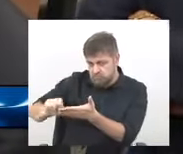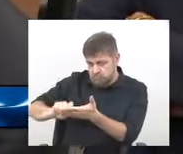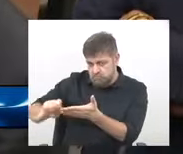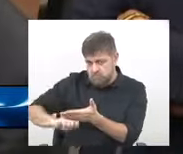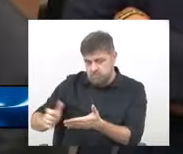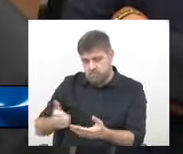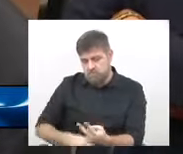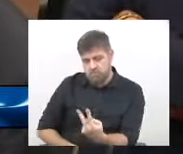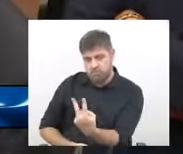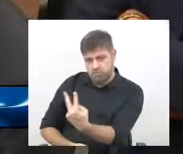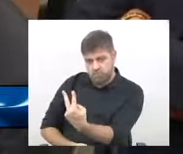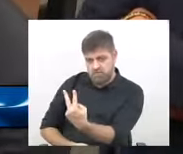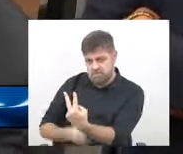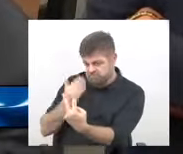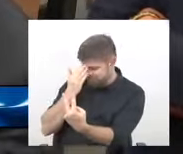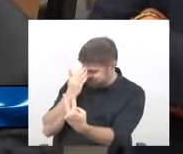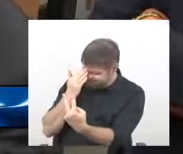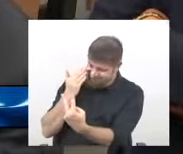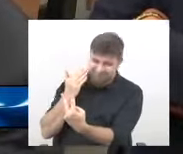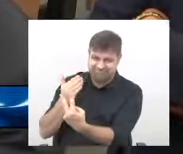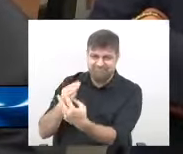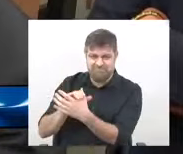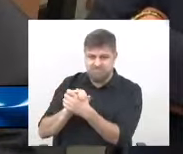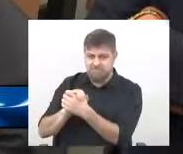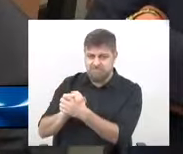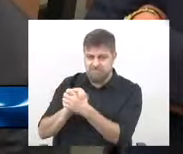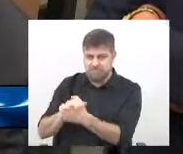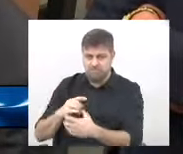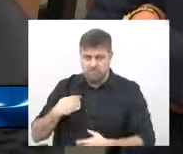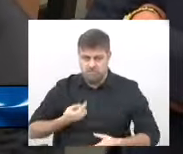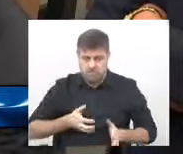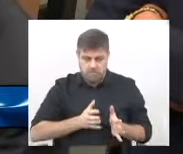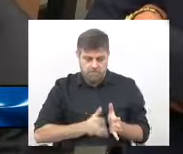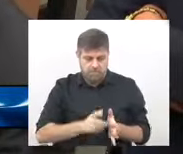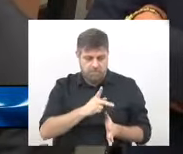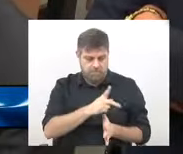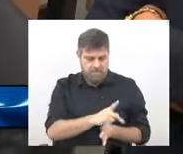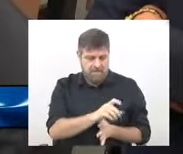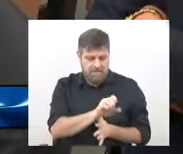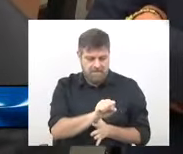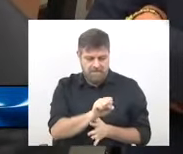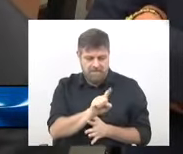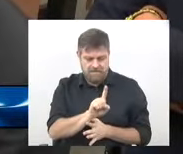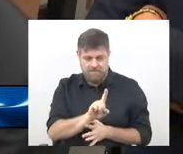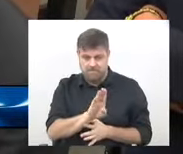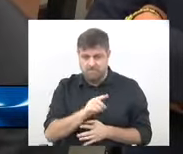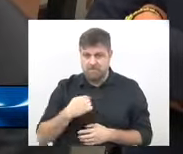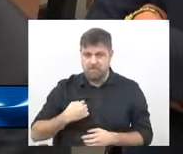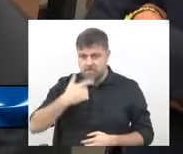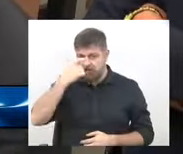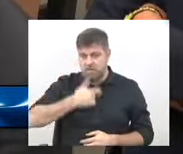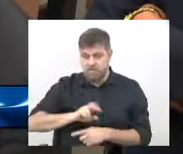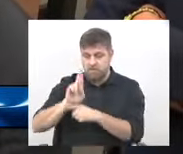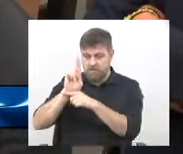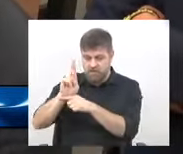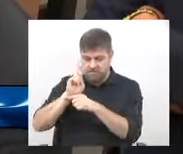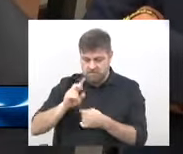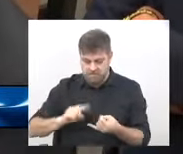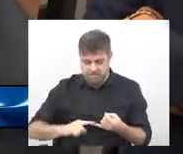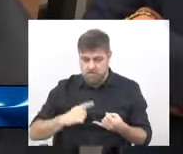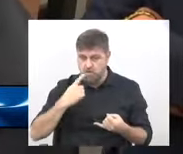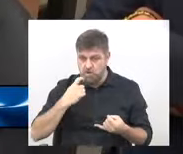para cumprimentar ambos em nome de toda a bancada do PSDB. E daí eu falo em nome do vereador Gilberto Vermelho, em meu